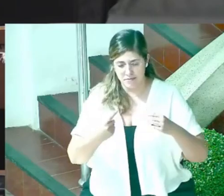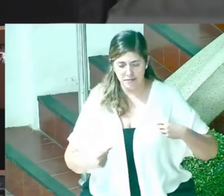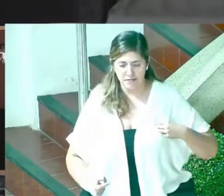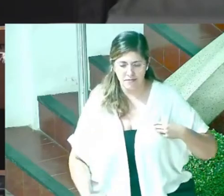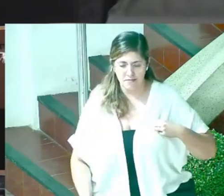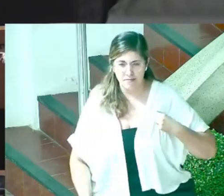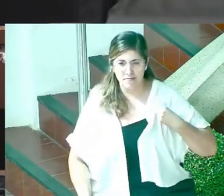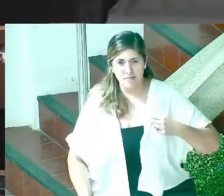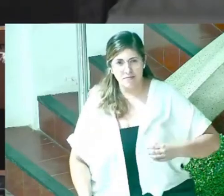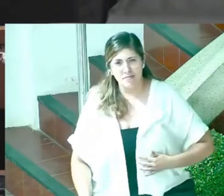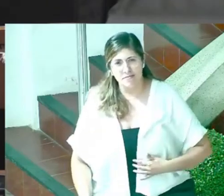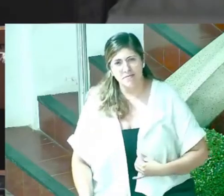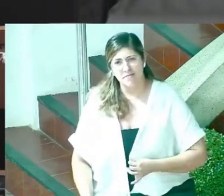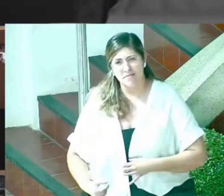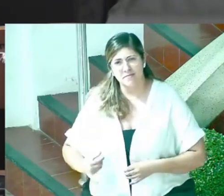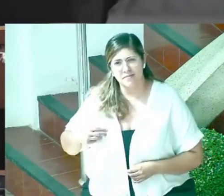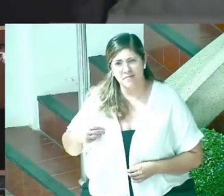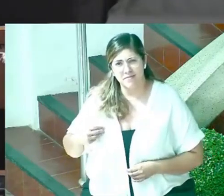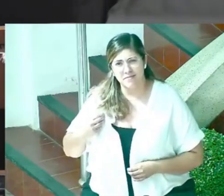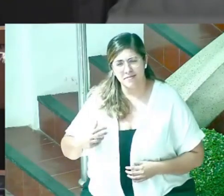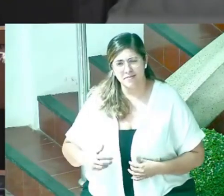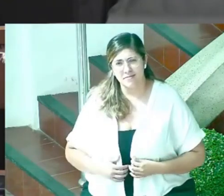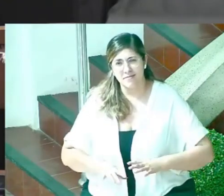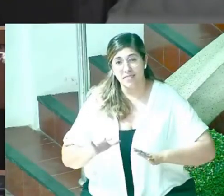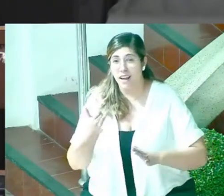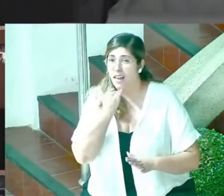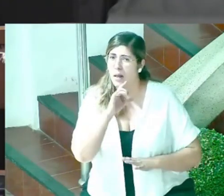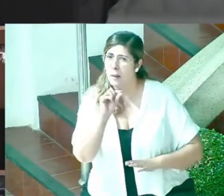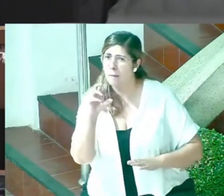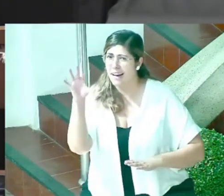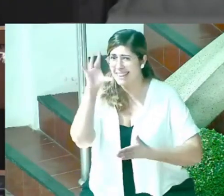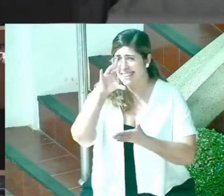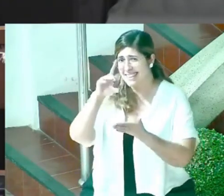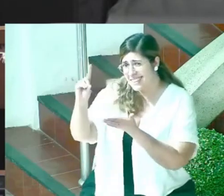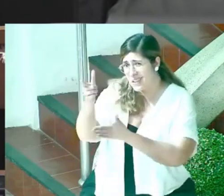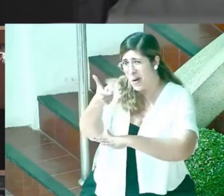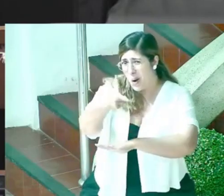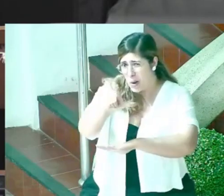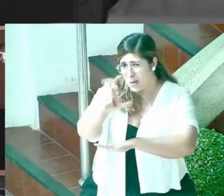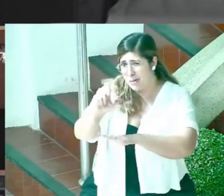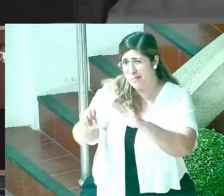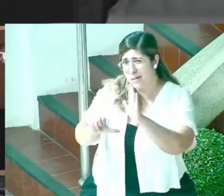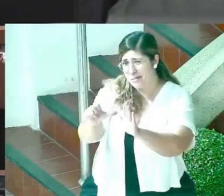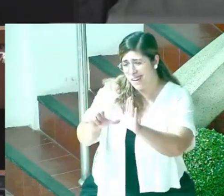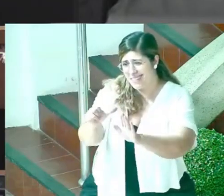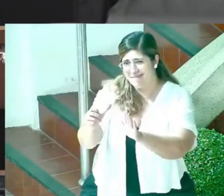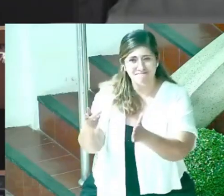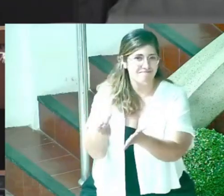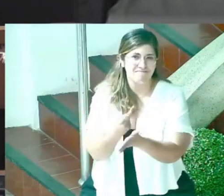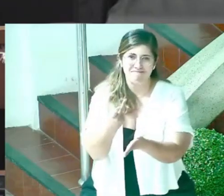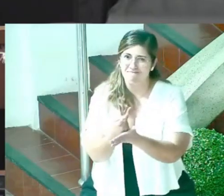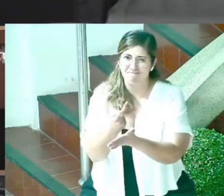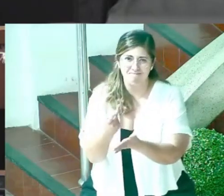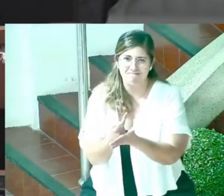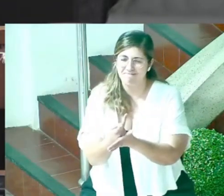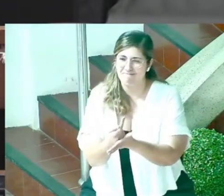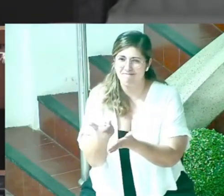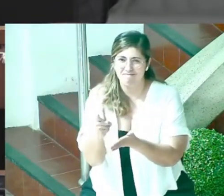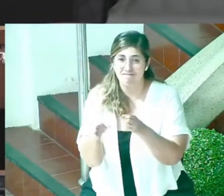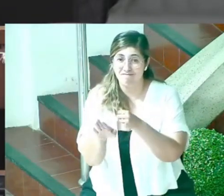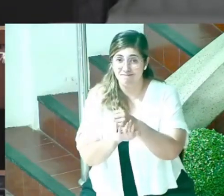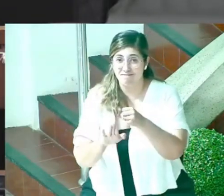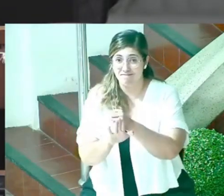do sustento que vem do Pai, quando Ele diz: o pão nosso de cada dia nos dá